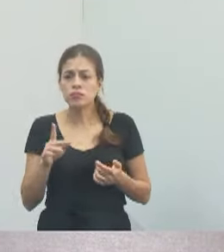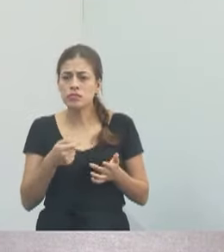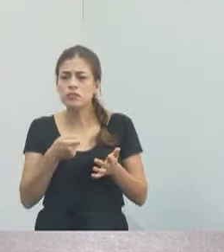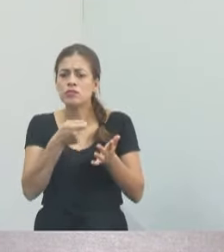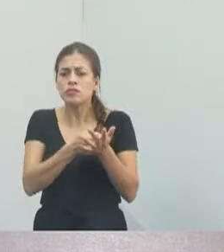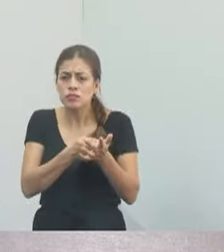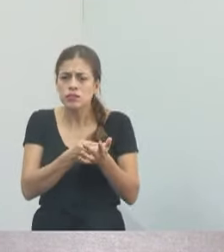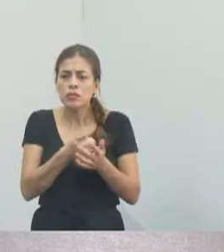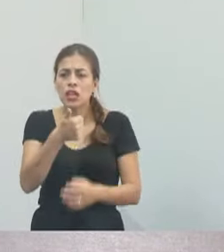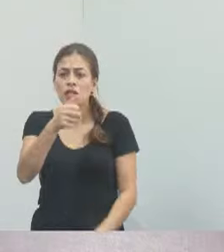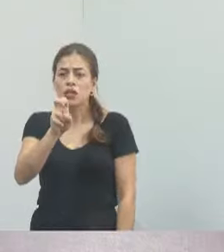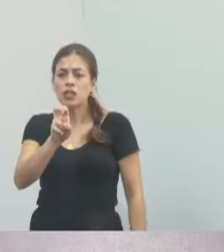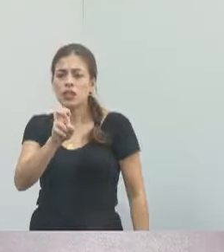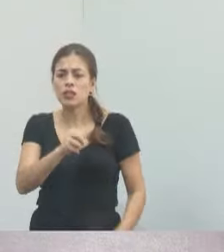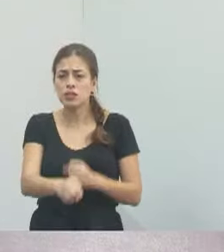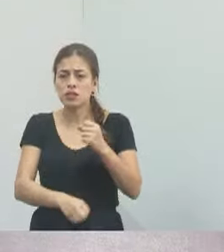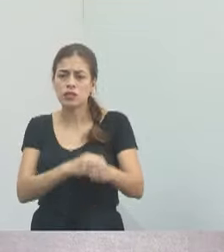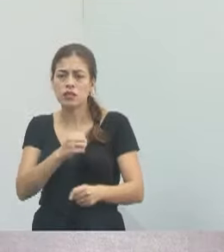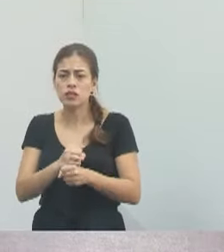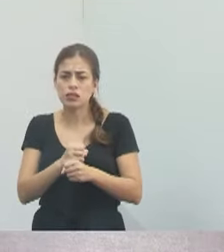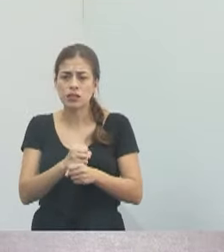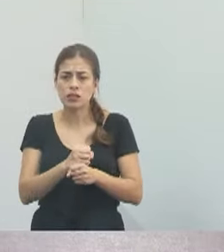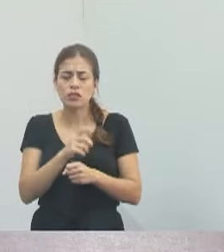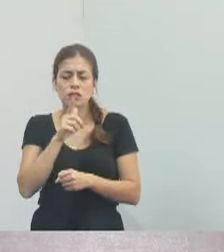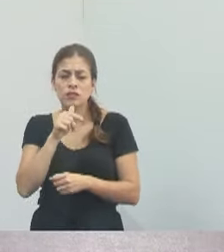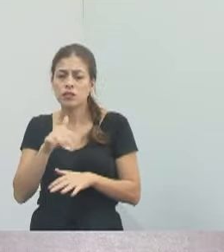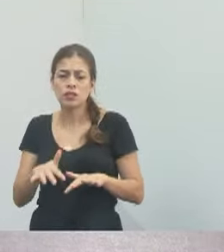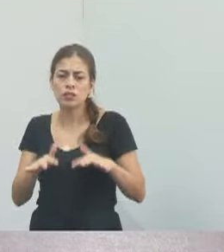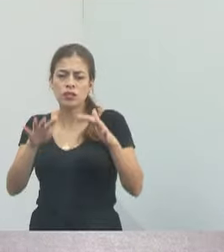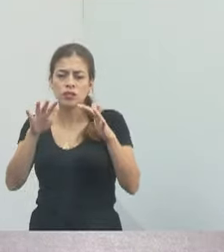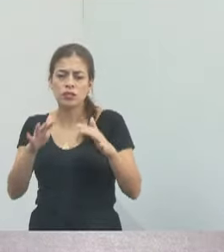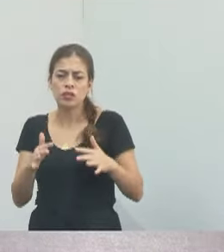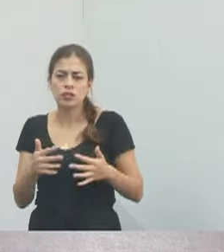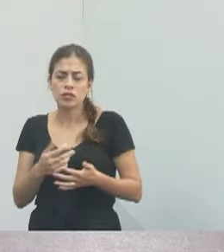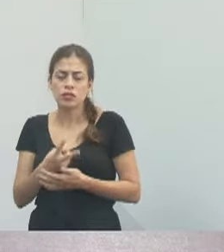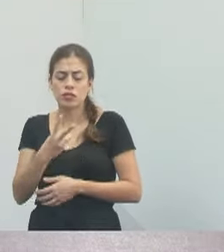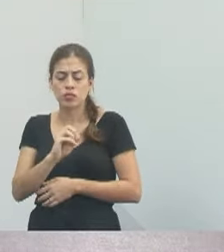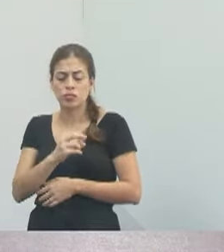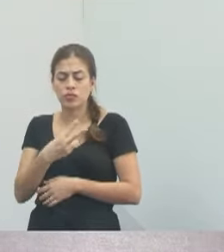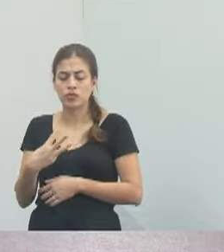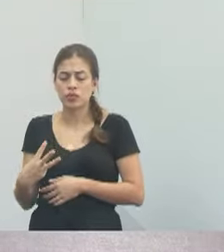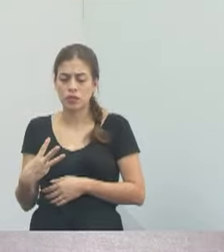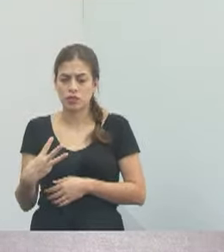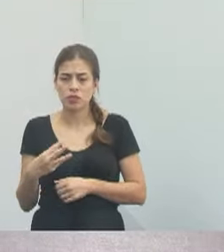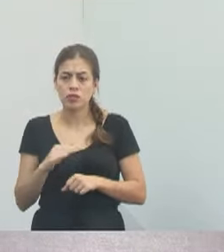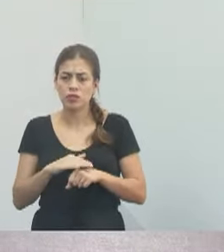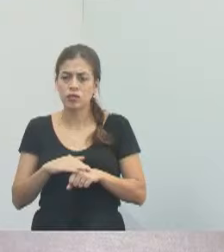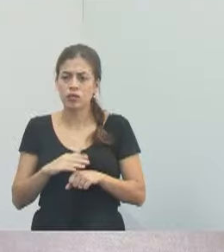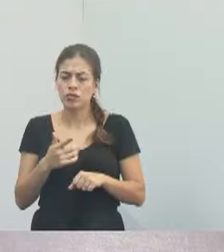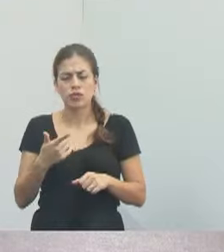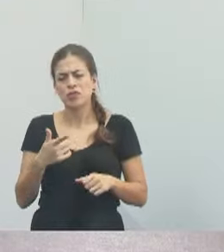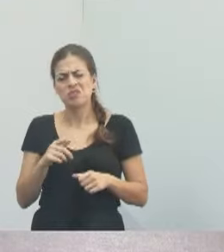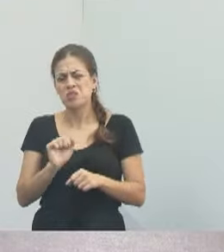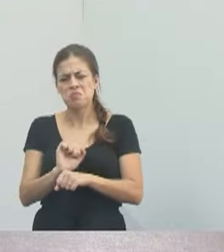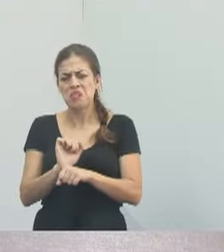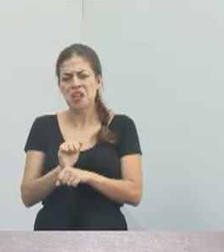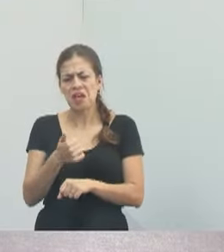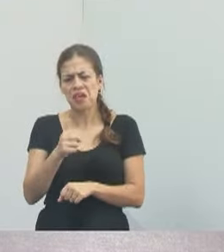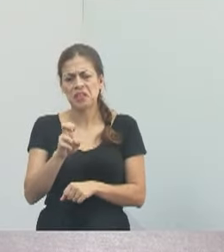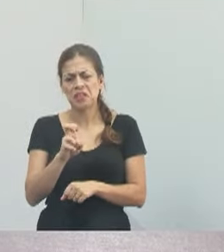reforçar né 15 anos e não encheu então agora foi feito em 2023 a gente não quer esperar 15 anos